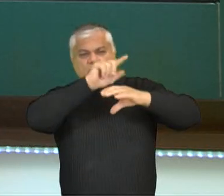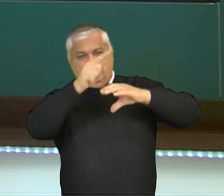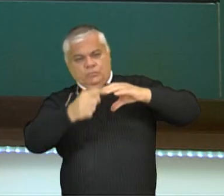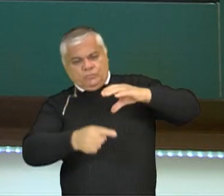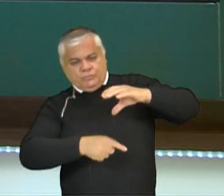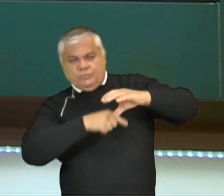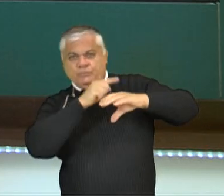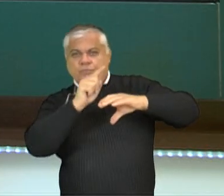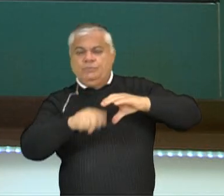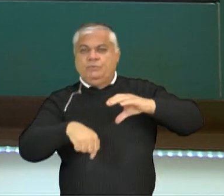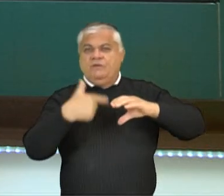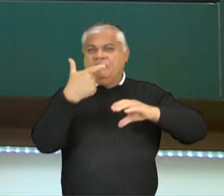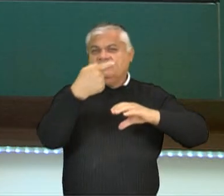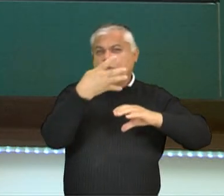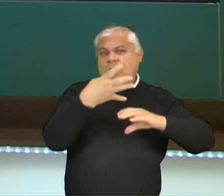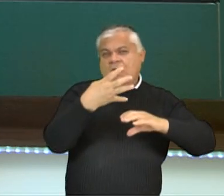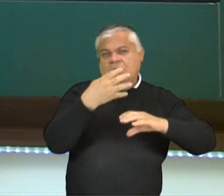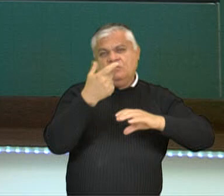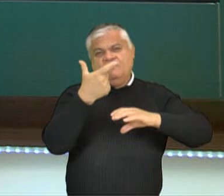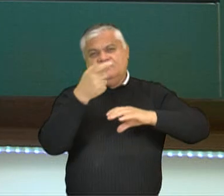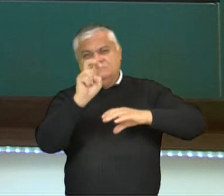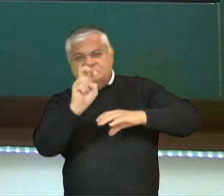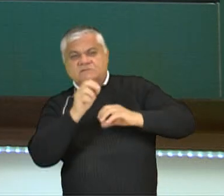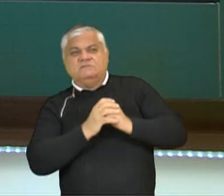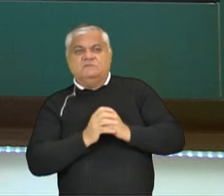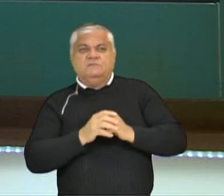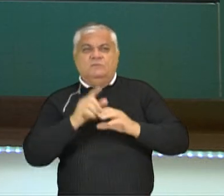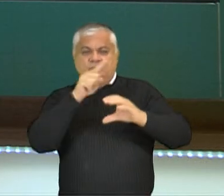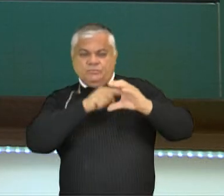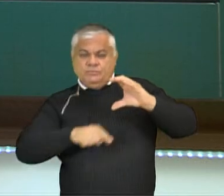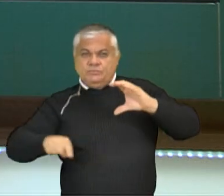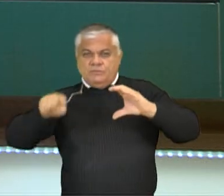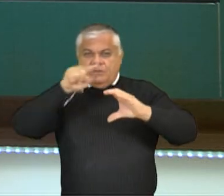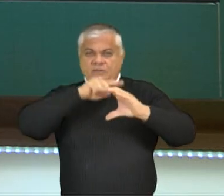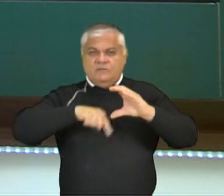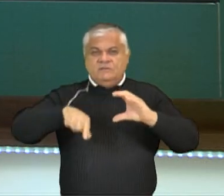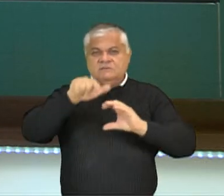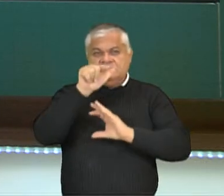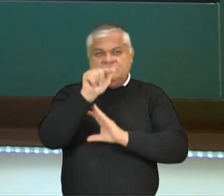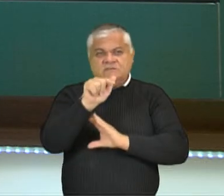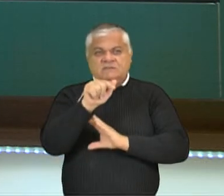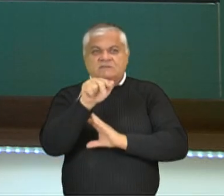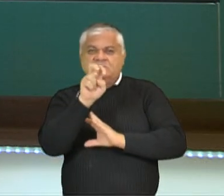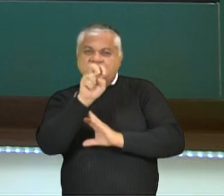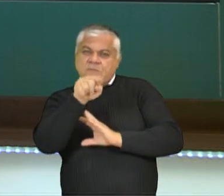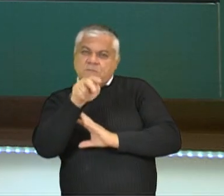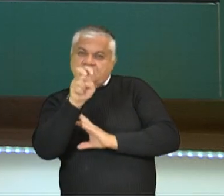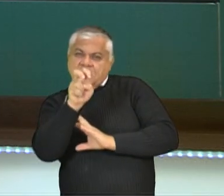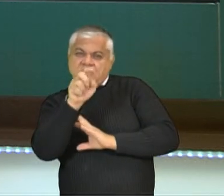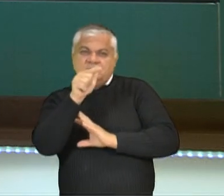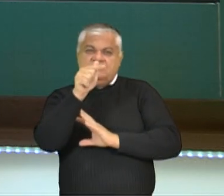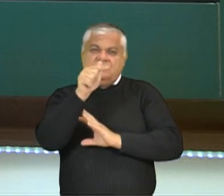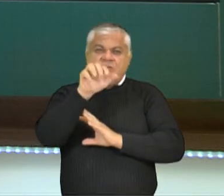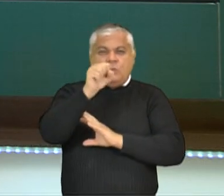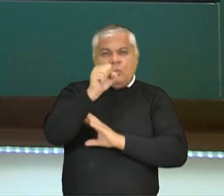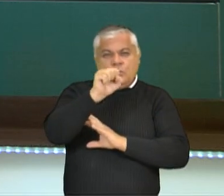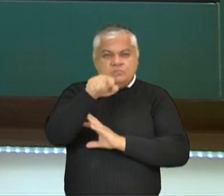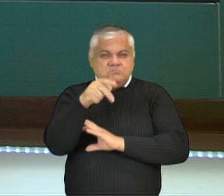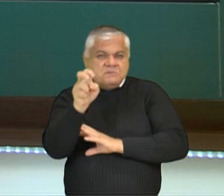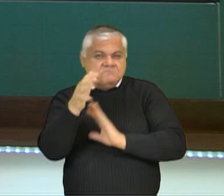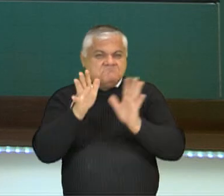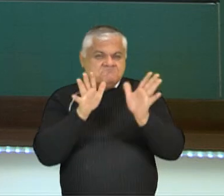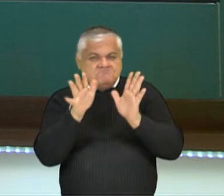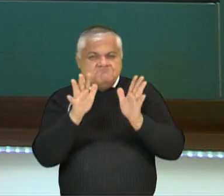24 a 25 e circunferência 75,5 a 78,5. Né? Ela pode estar dentro dessas dimensões, ela